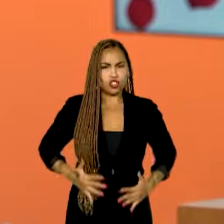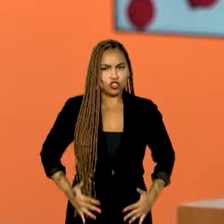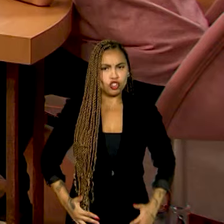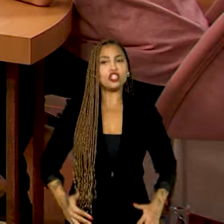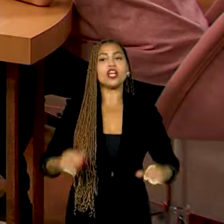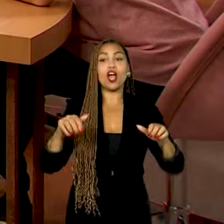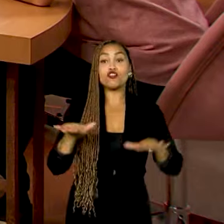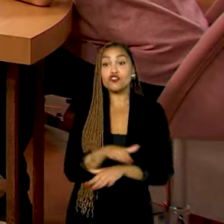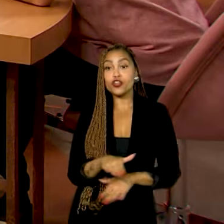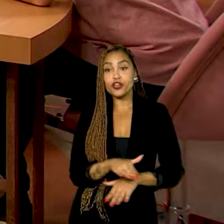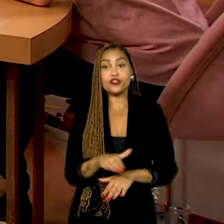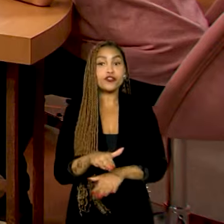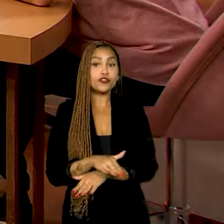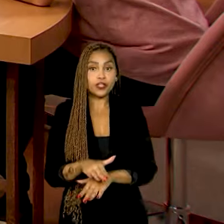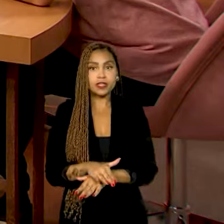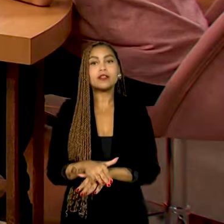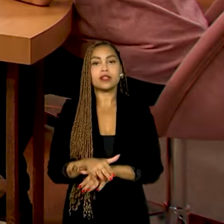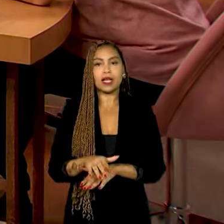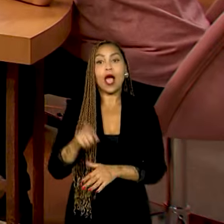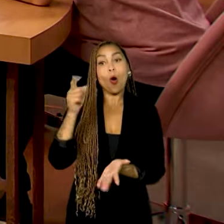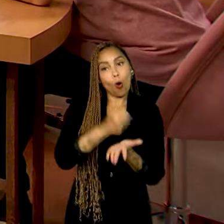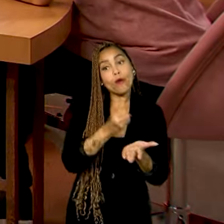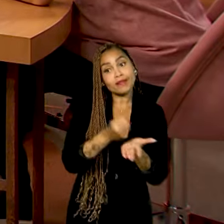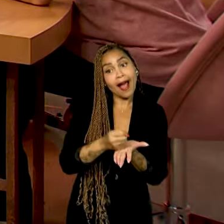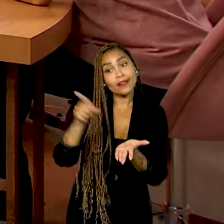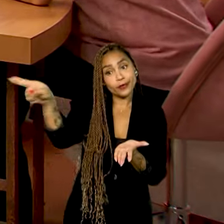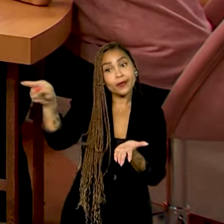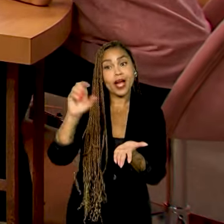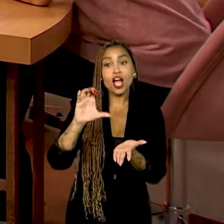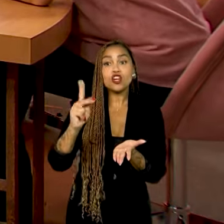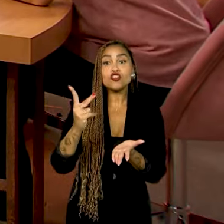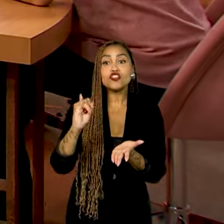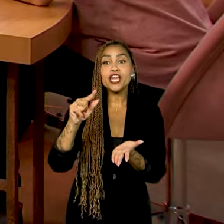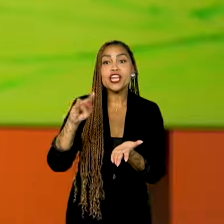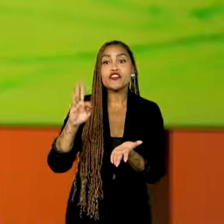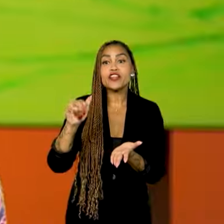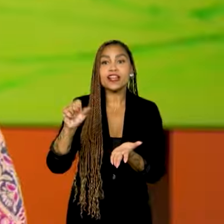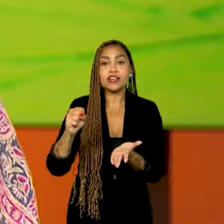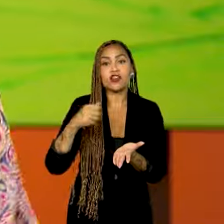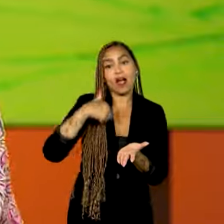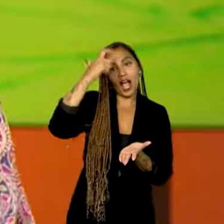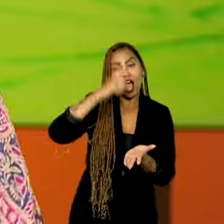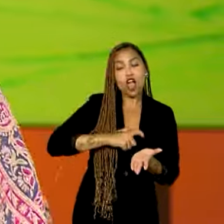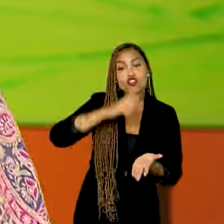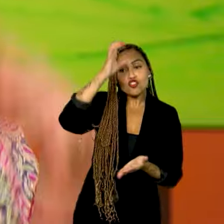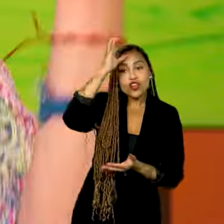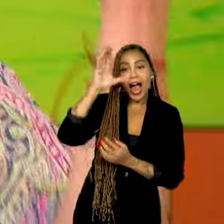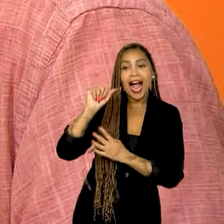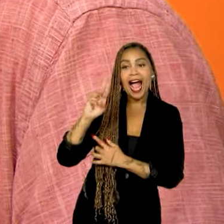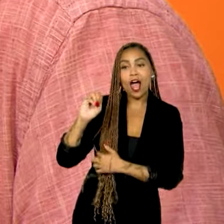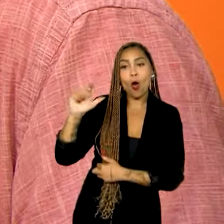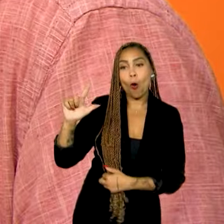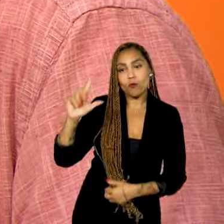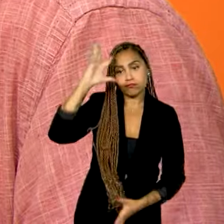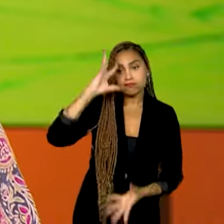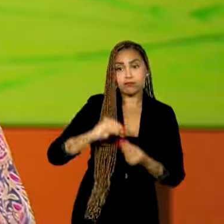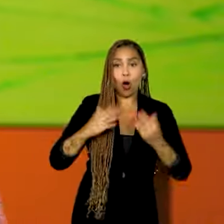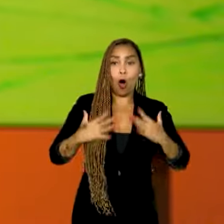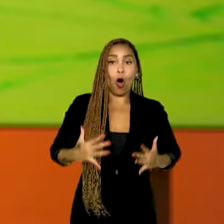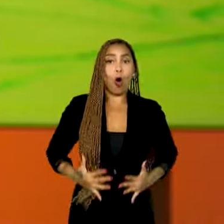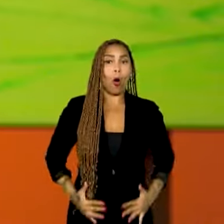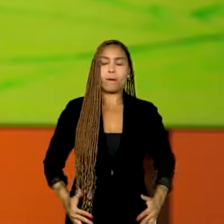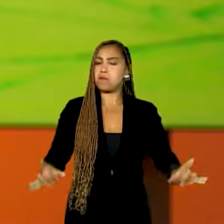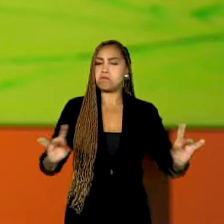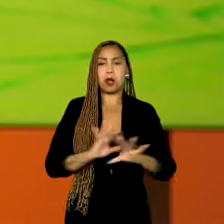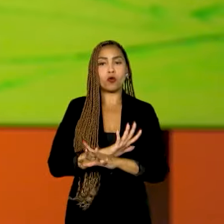é, isso estava no contrato. Elas tinham que... Elas eram as que tinham. E eu tinha que ser a Tia Carol. Tia então Carol. A gente vinha montada. Uhum.